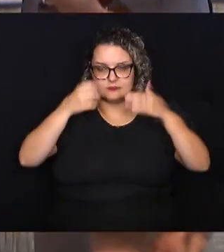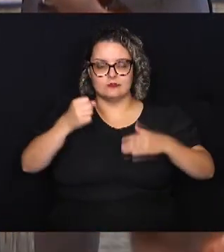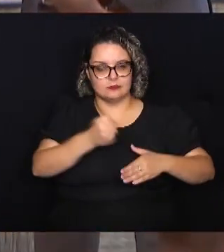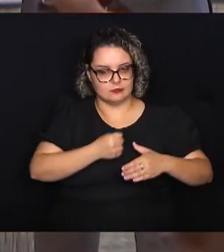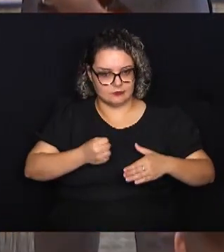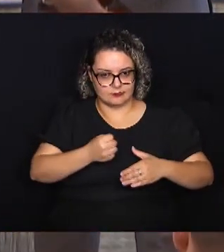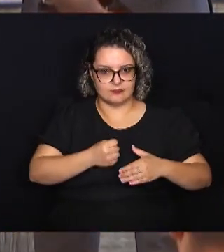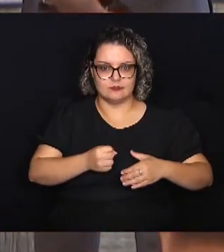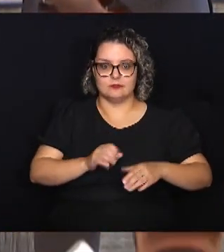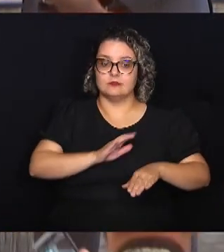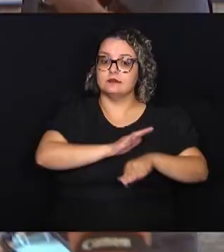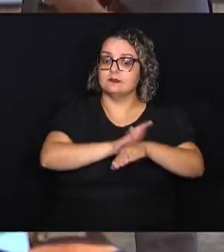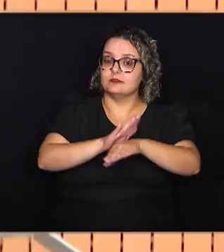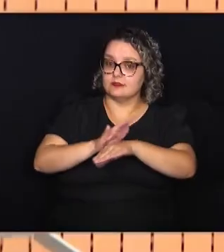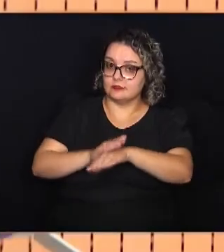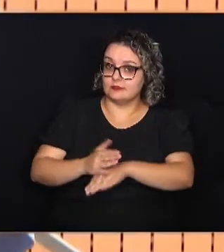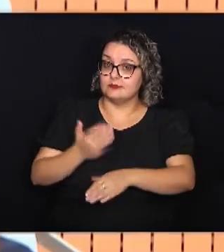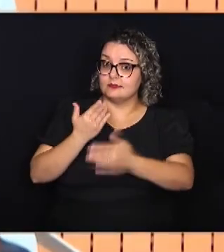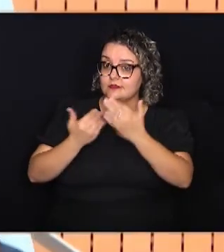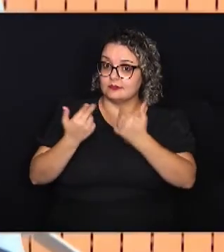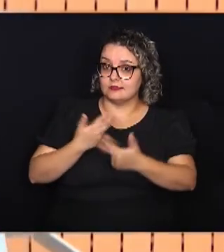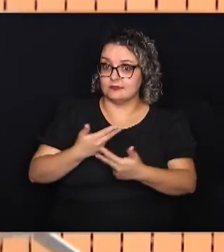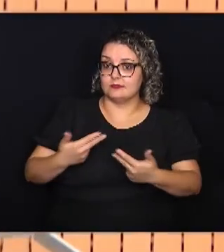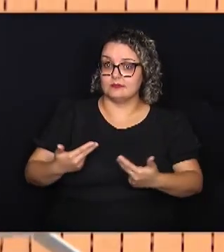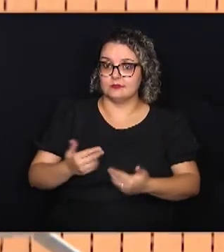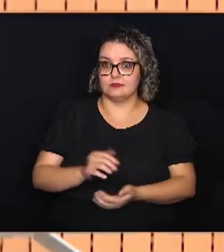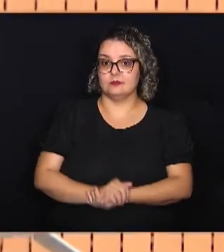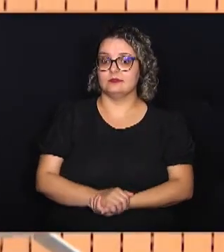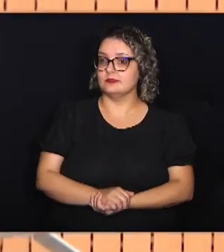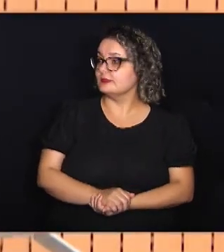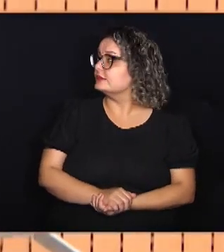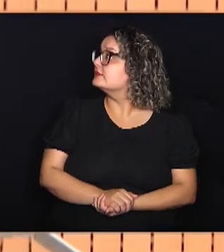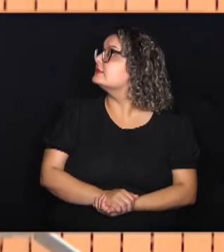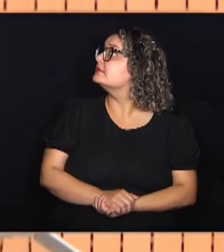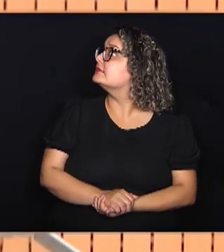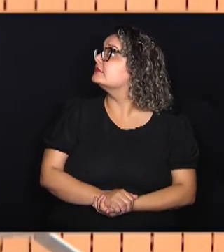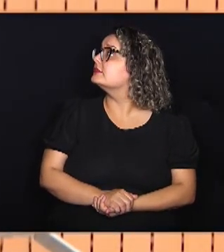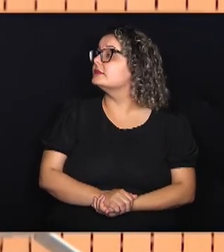por sua contribuição gastronômica. E hoje